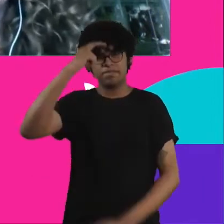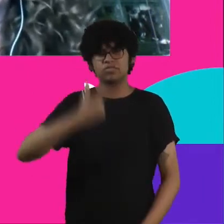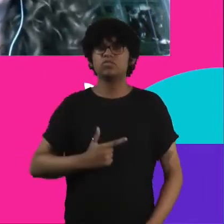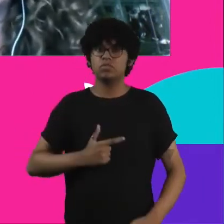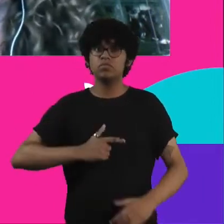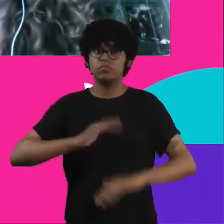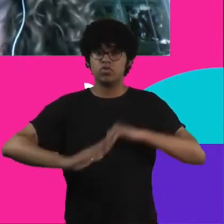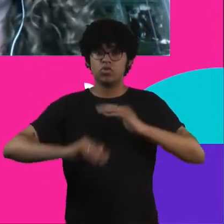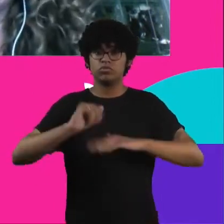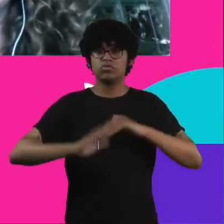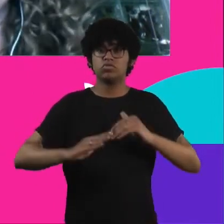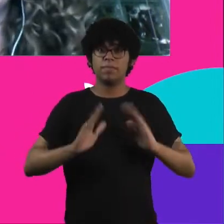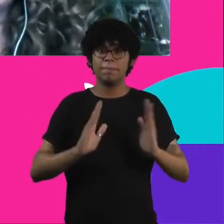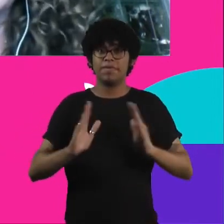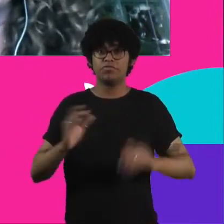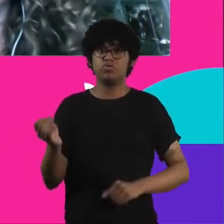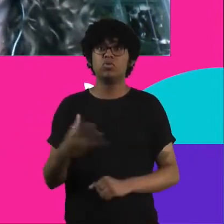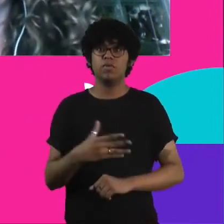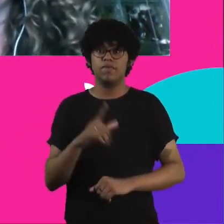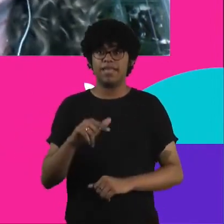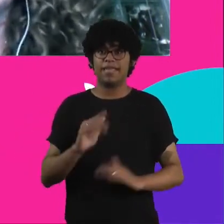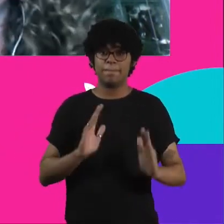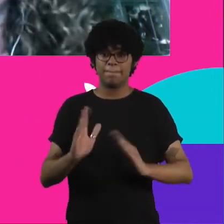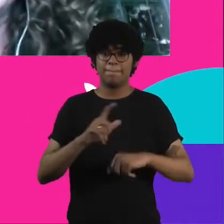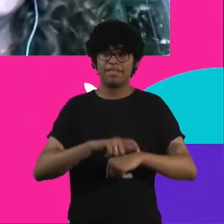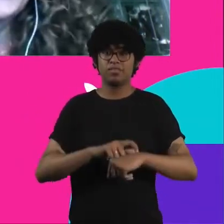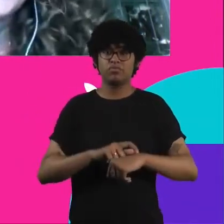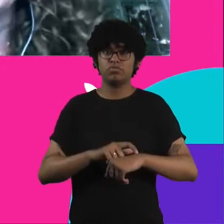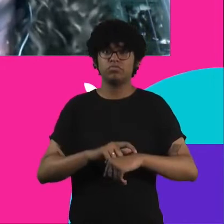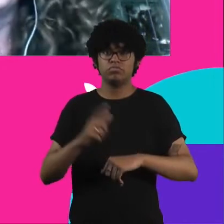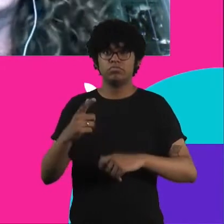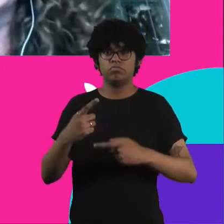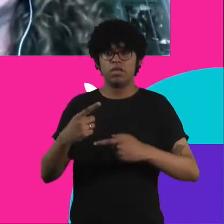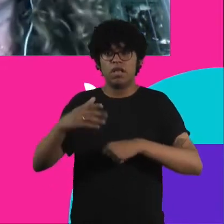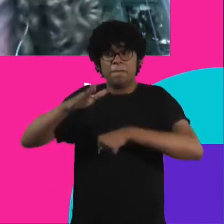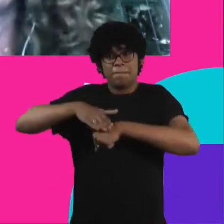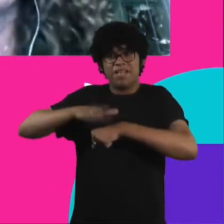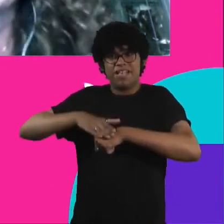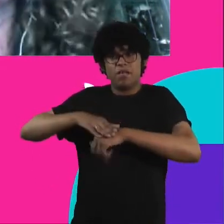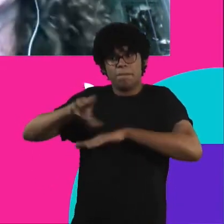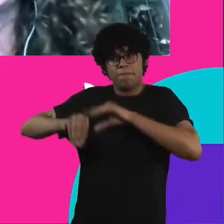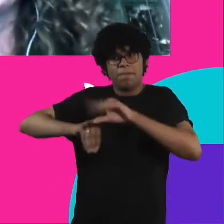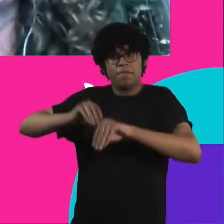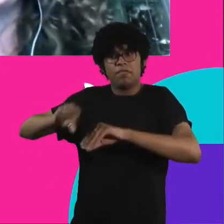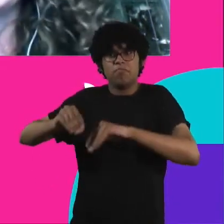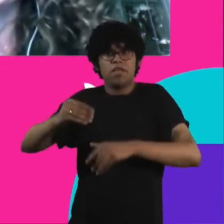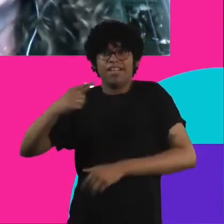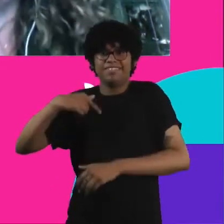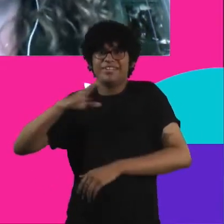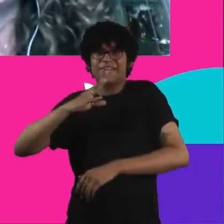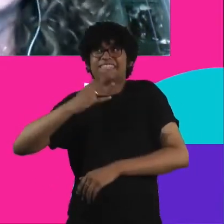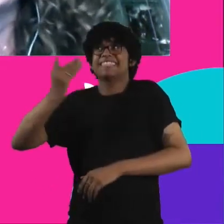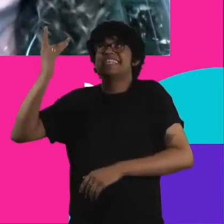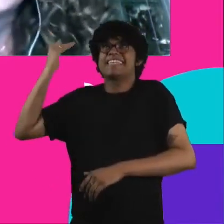desse novo momento, porque, na verdade, é uma nova era, né? A era analógica, ela realmente, daquela forma como a gente conheceu